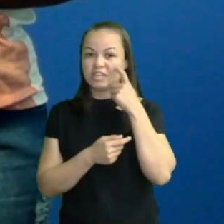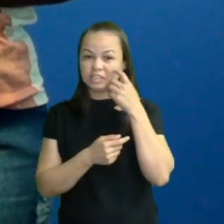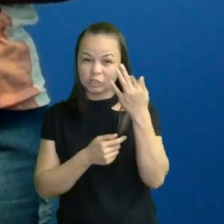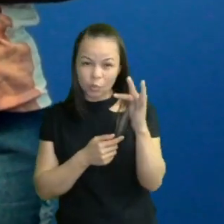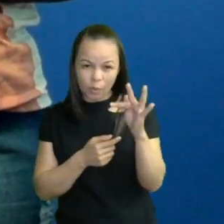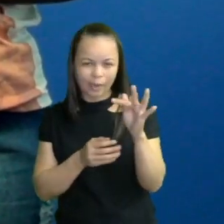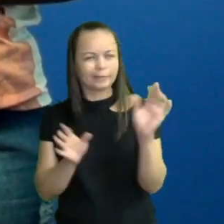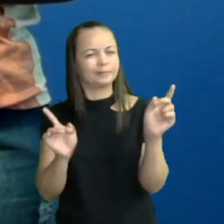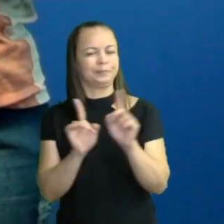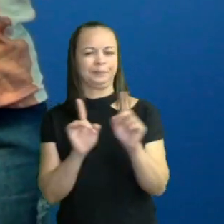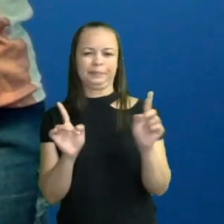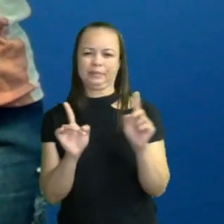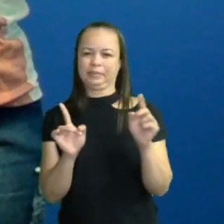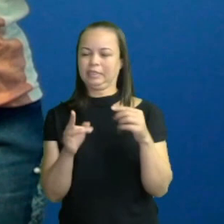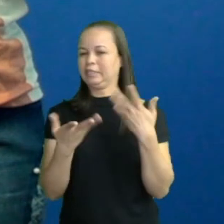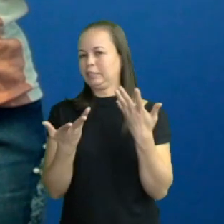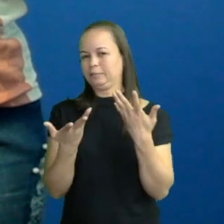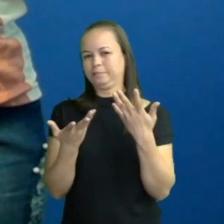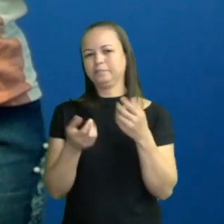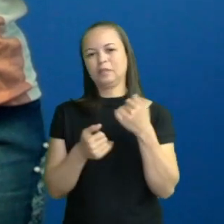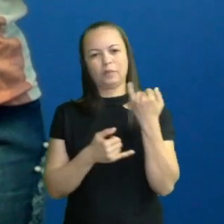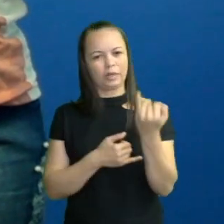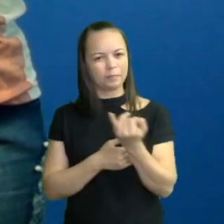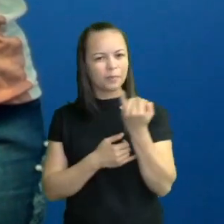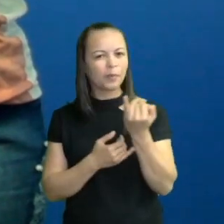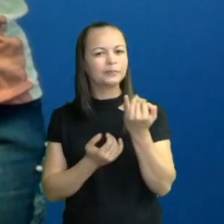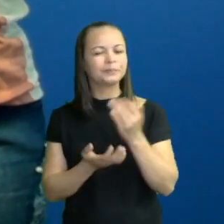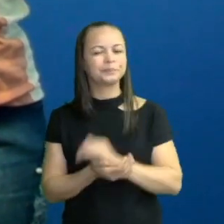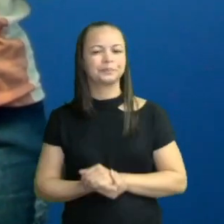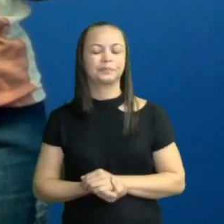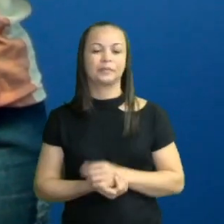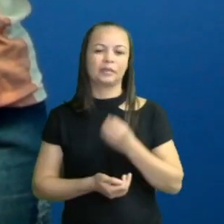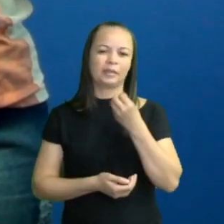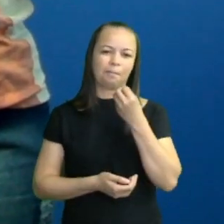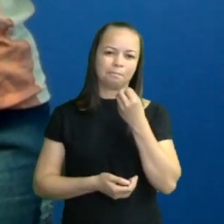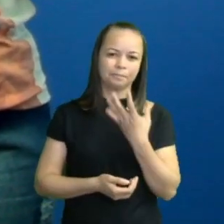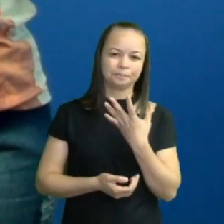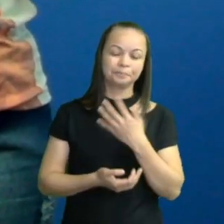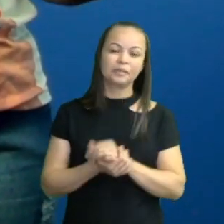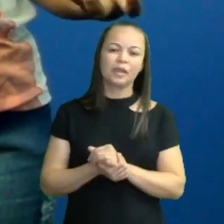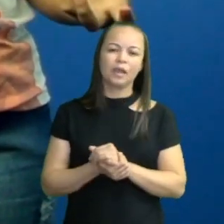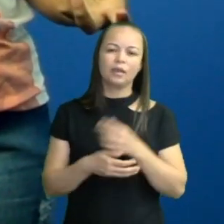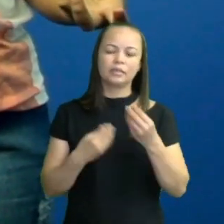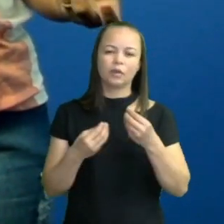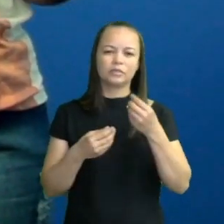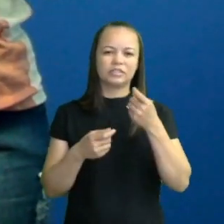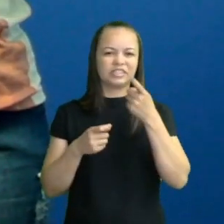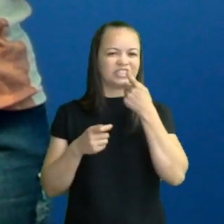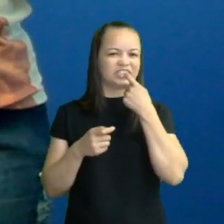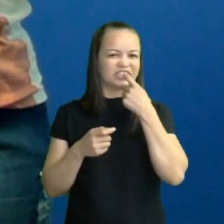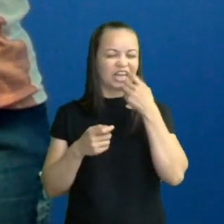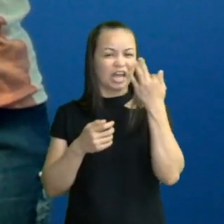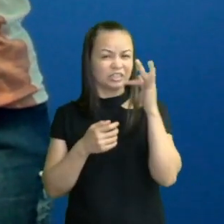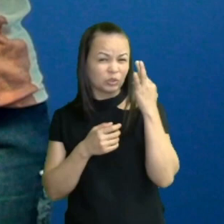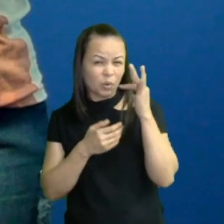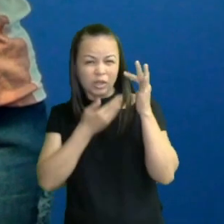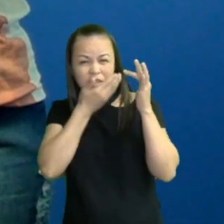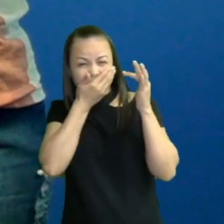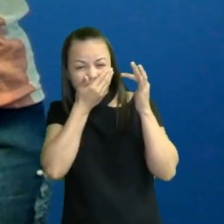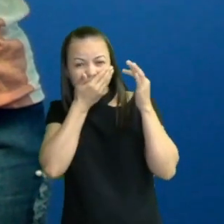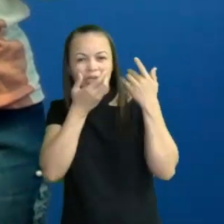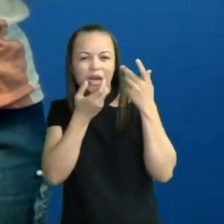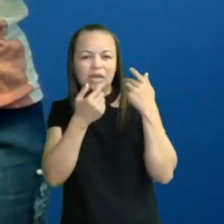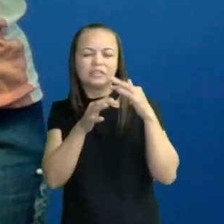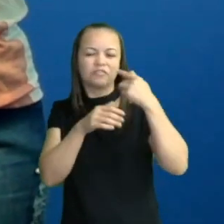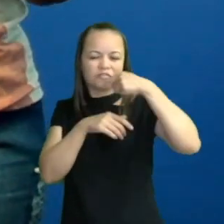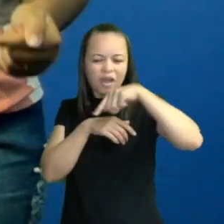mesmo, não ia chegar a ponto de doer, tá bom? Então, se seu dente tá doendo, corre pro dentista. Mas se o seu dente também não